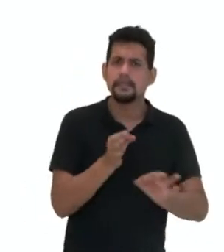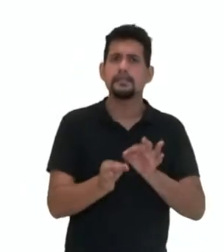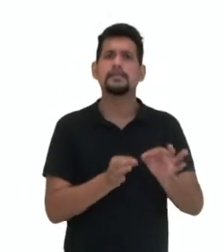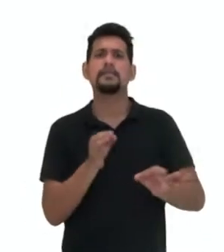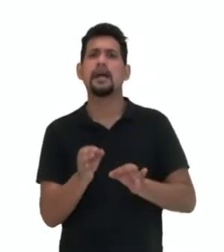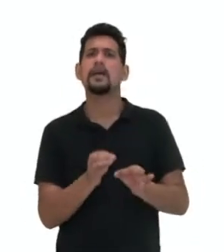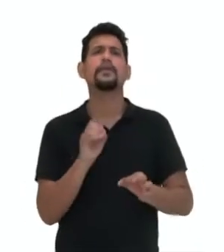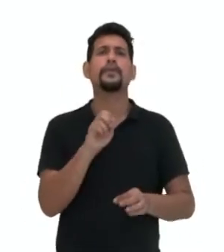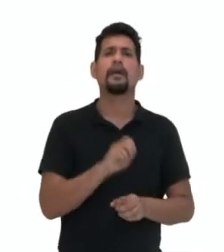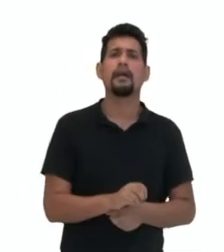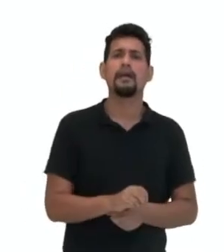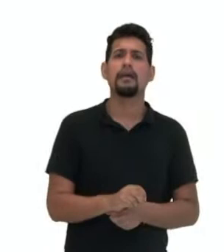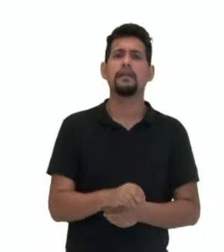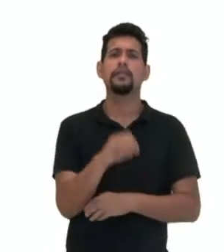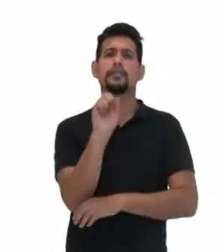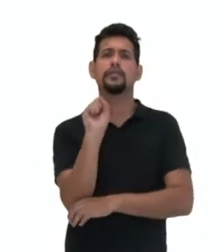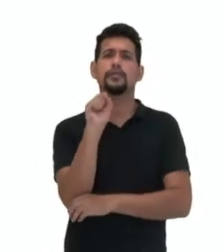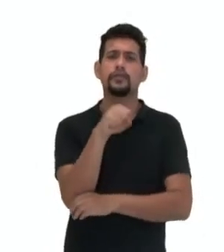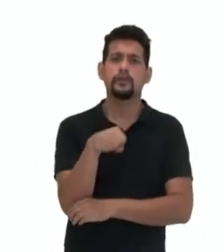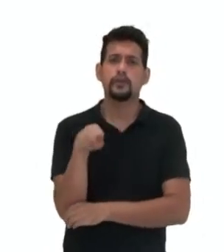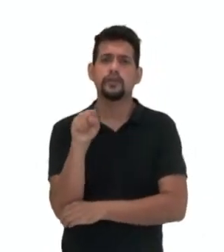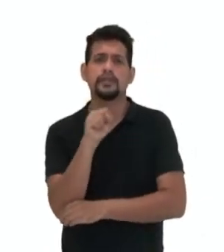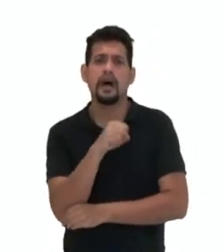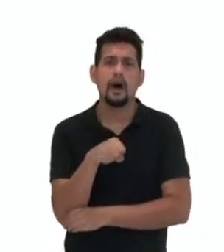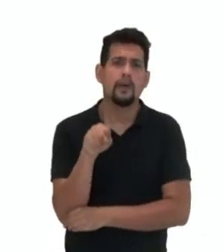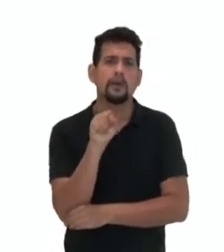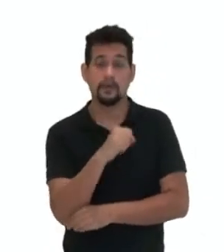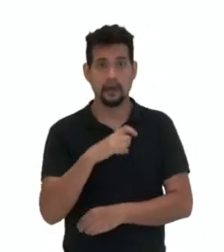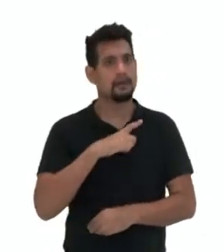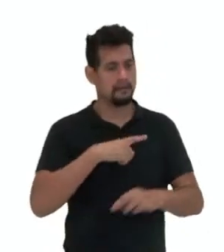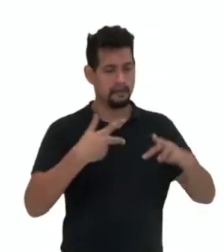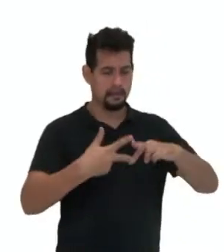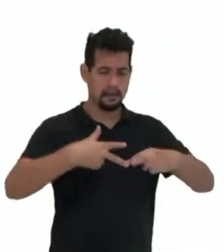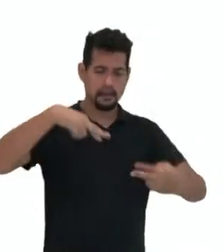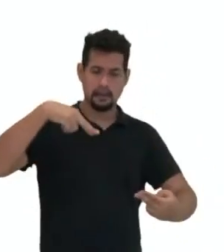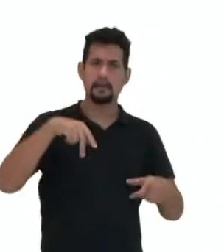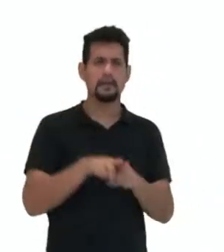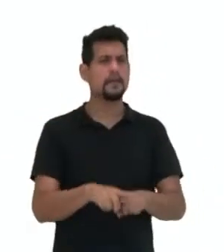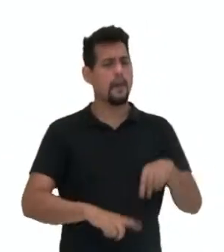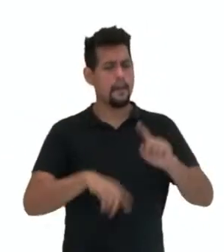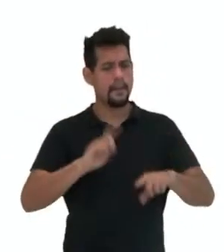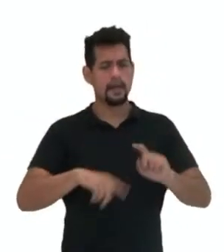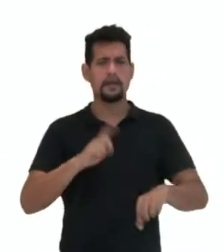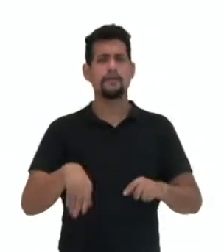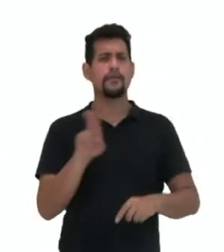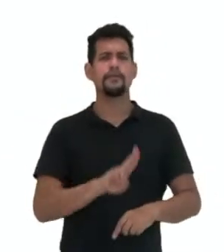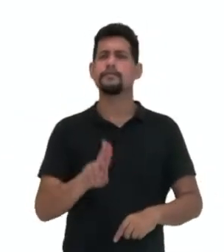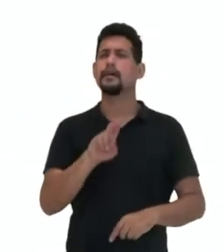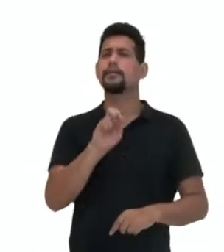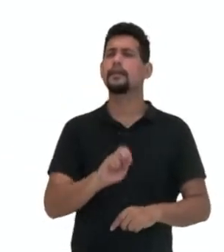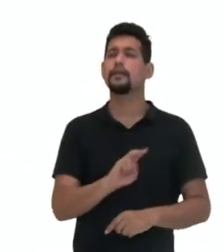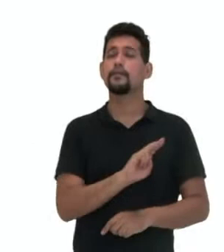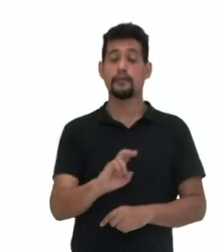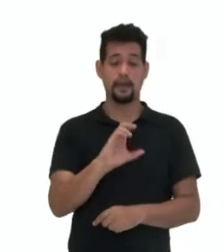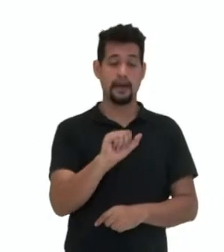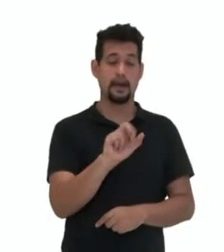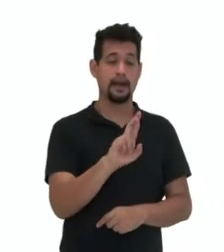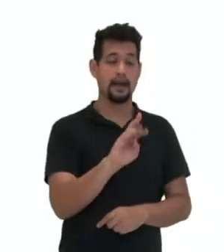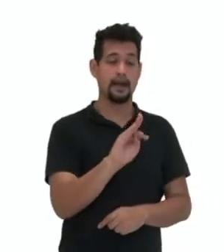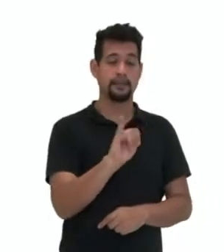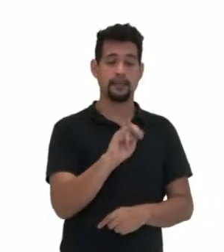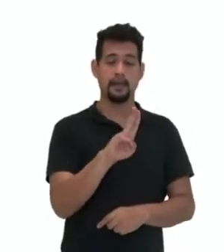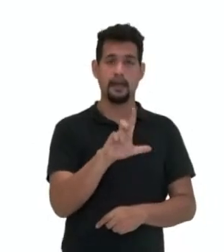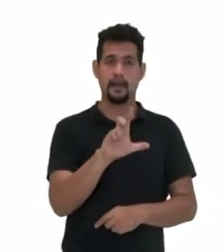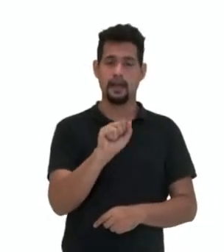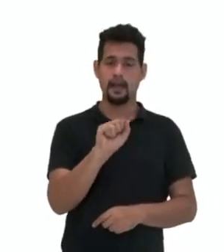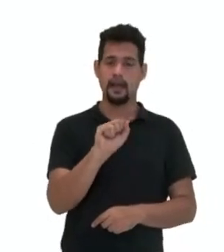125 milhões de anos que ainda podem conter DNA. O material foi retirado do tecido cartilaginoso, ligado